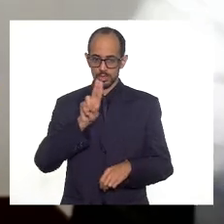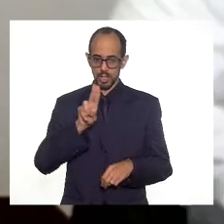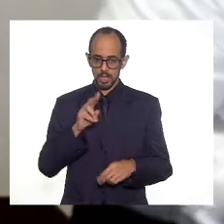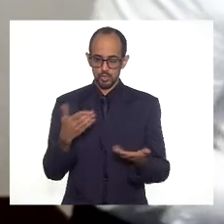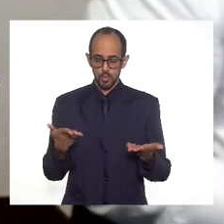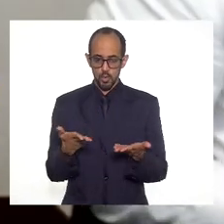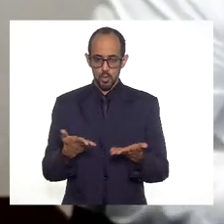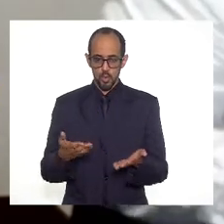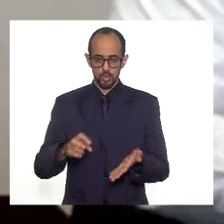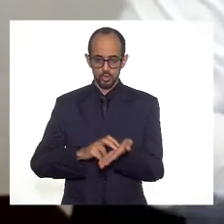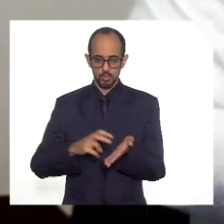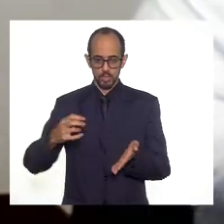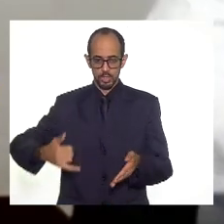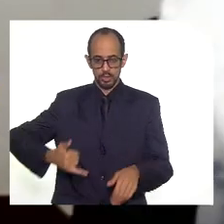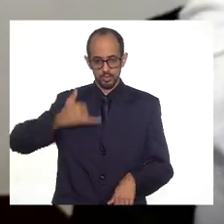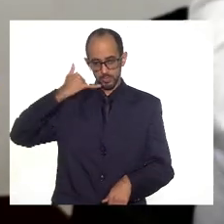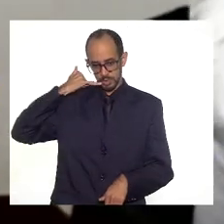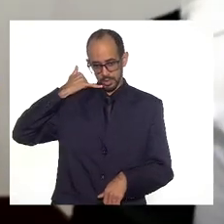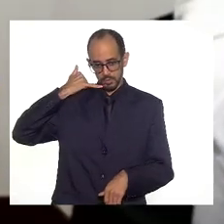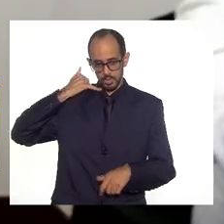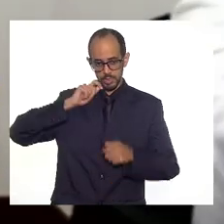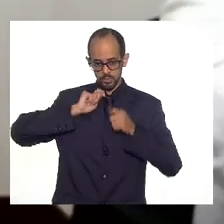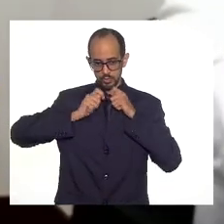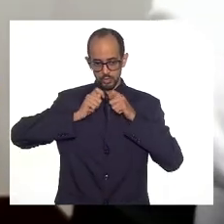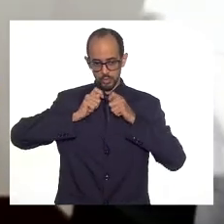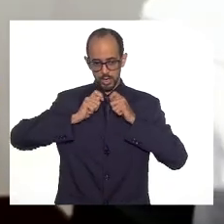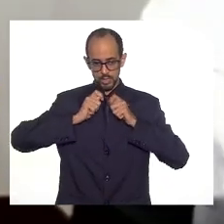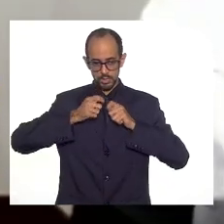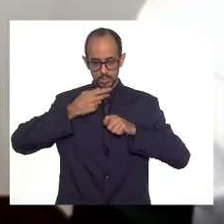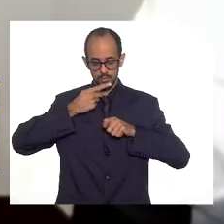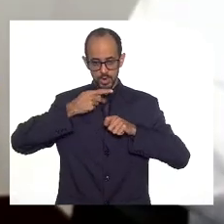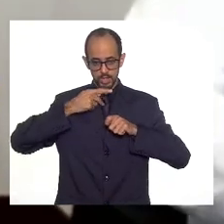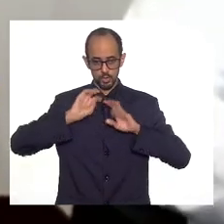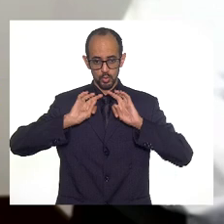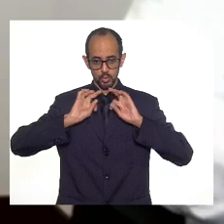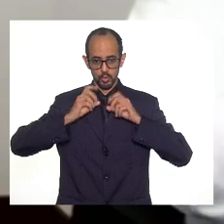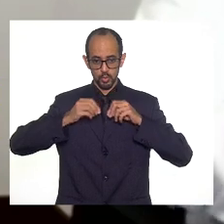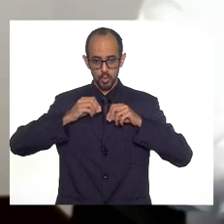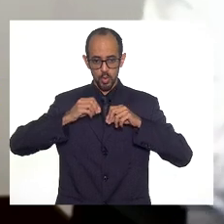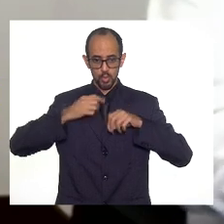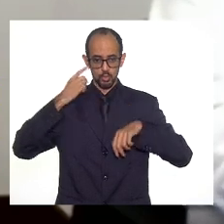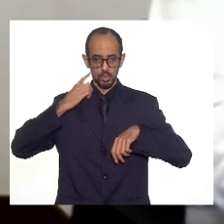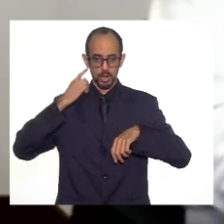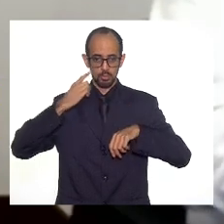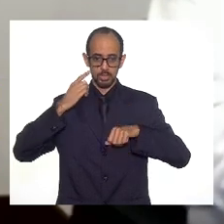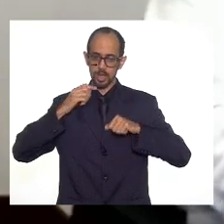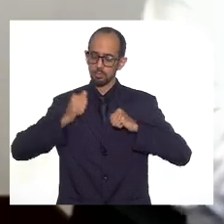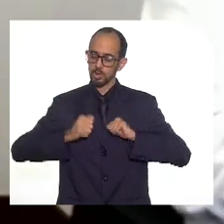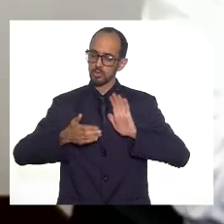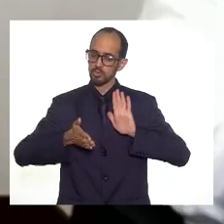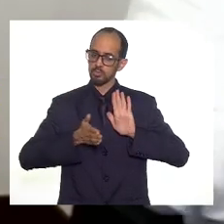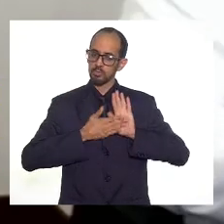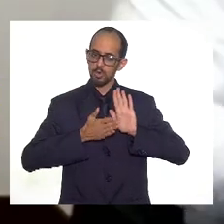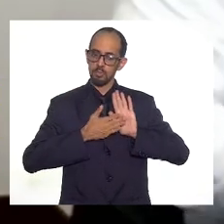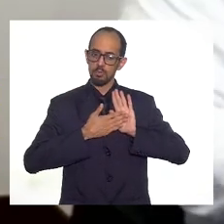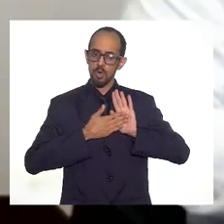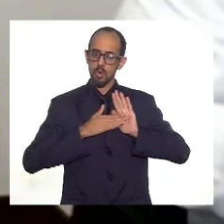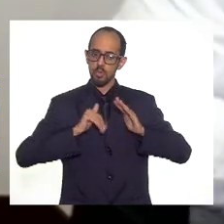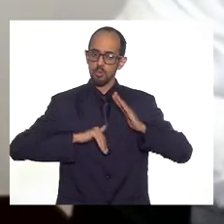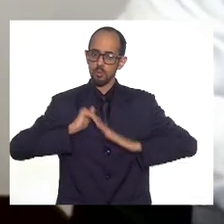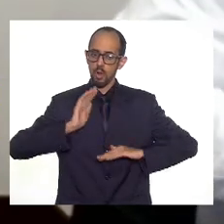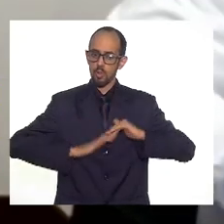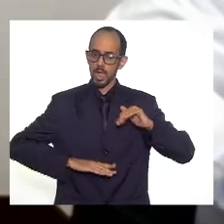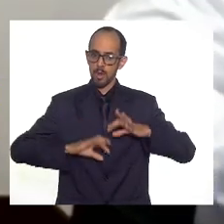recebi um telefonema de um jornalista e eu disse: todo parlamentar tem todo o direito de propor qualquer projeto de